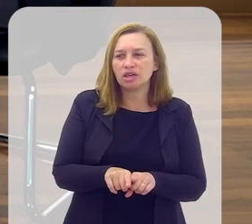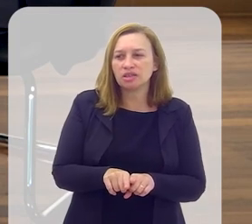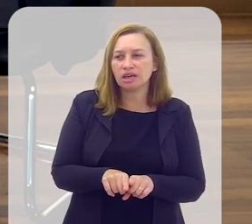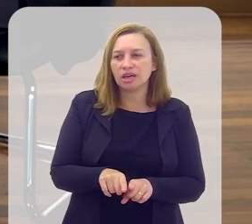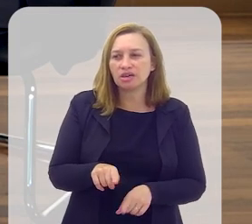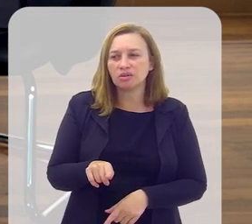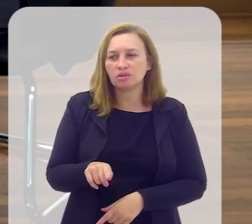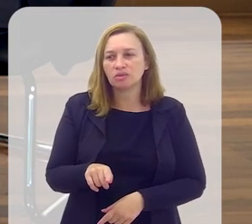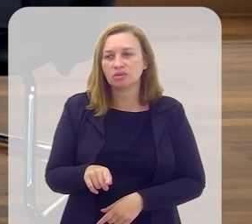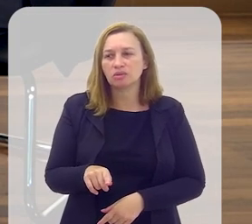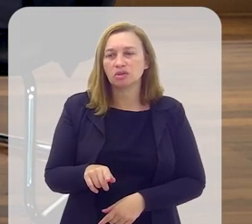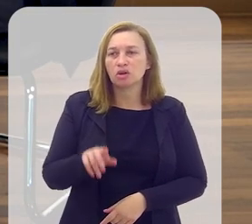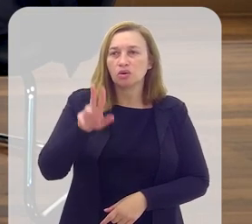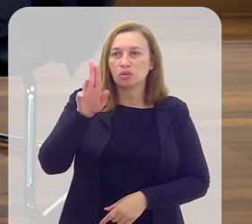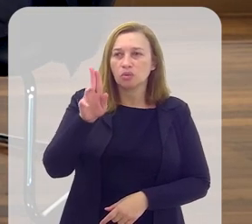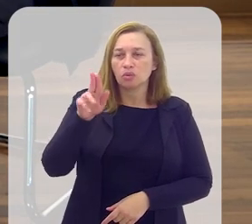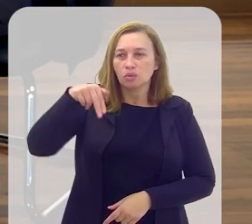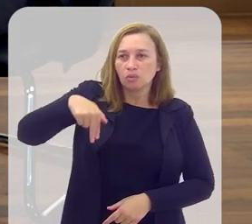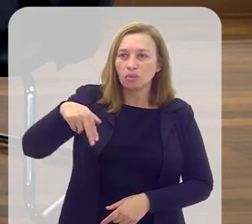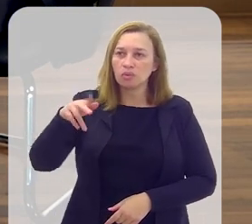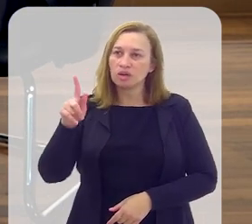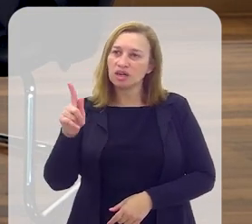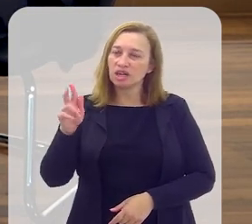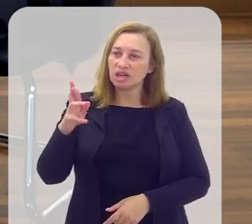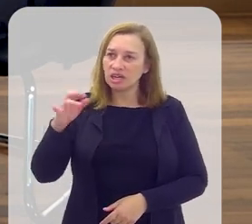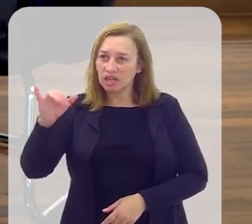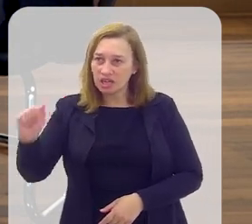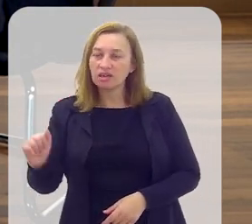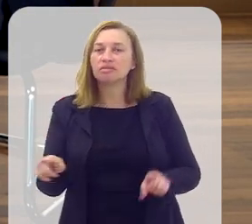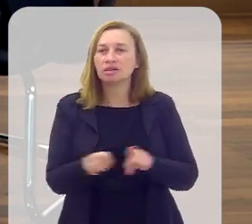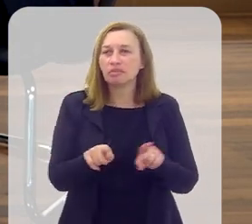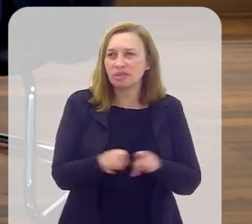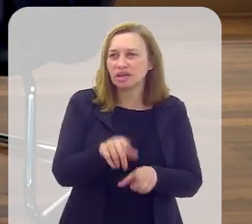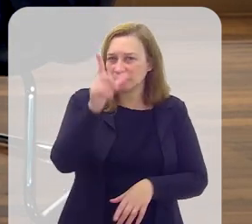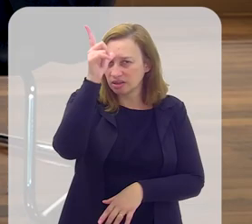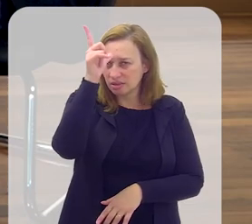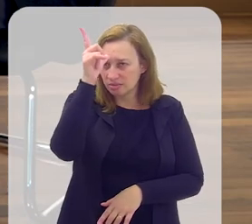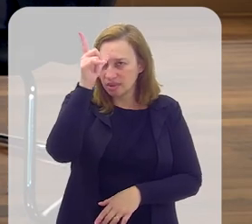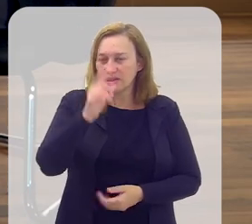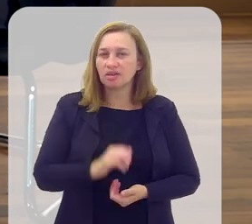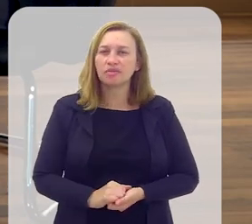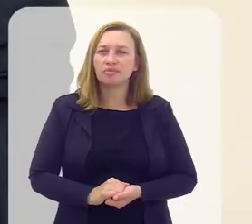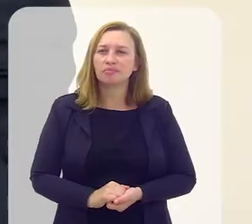na Alemanha tem um movimento chamado Alternativa pela Alemanha,